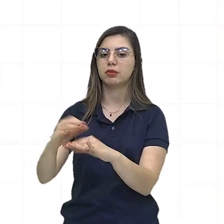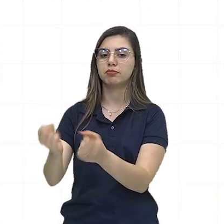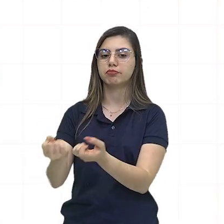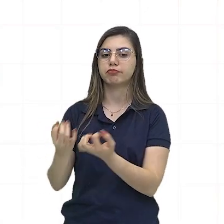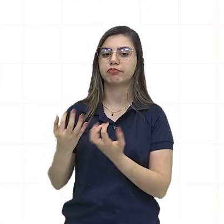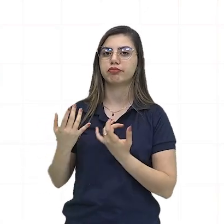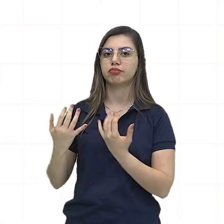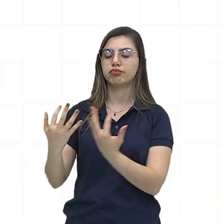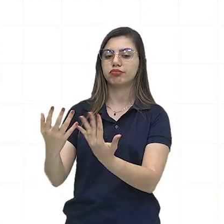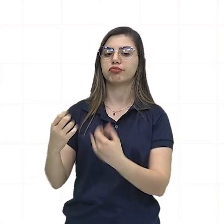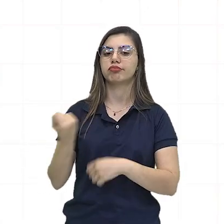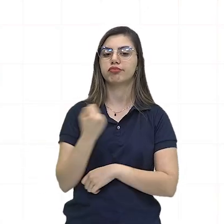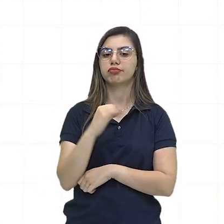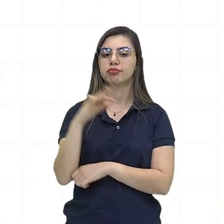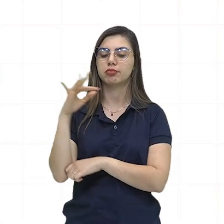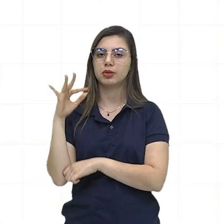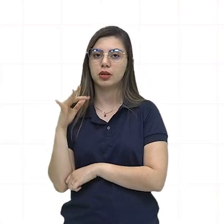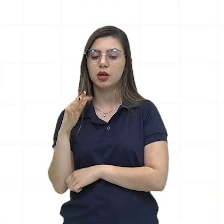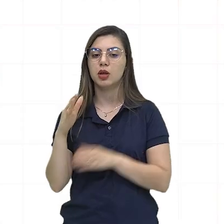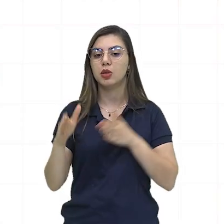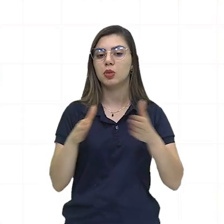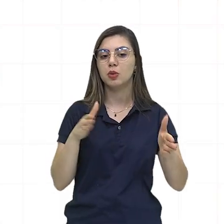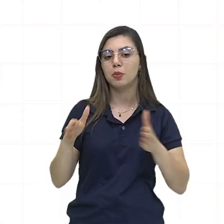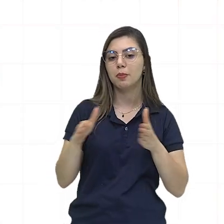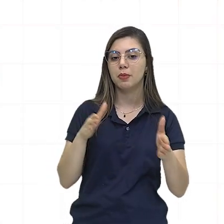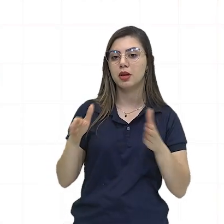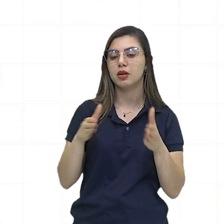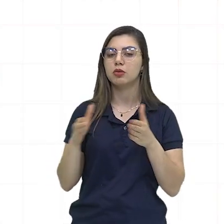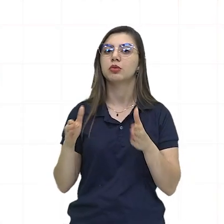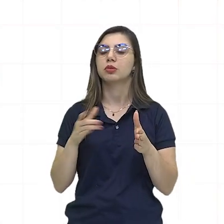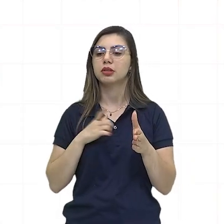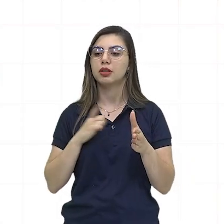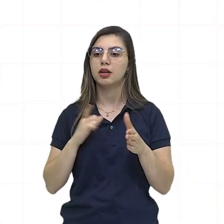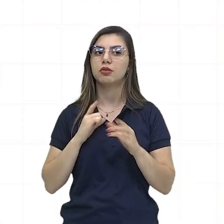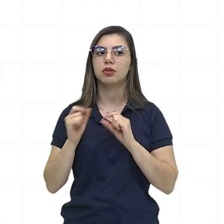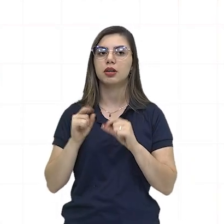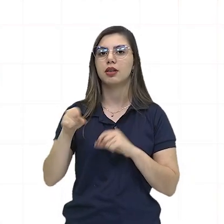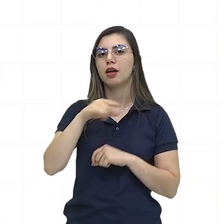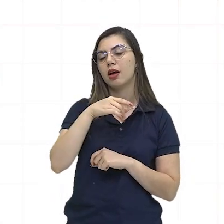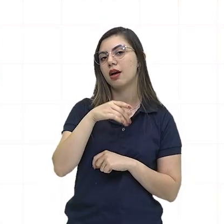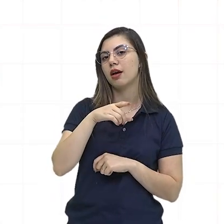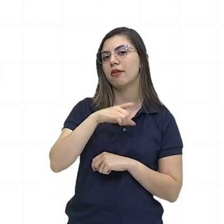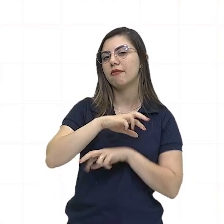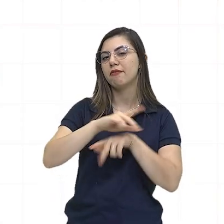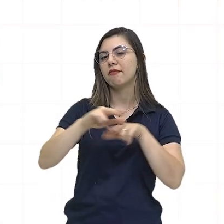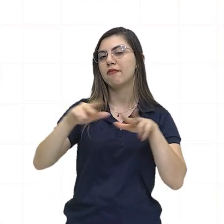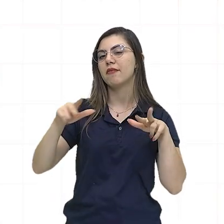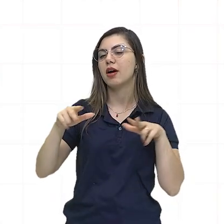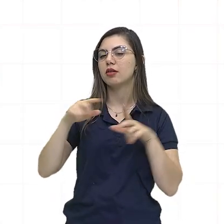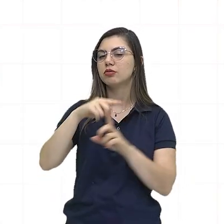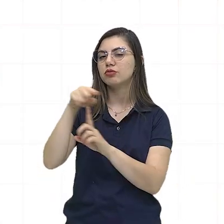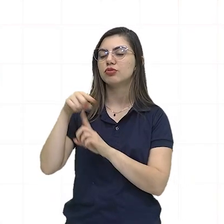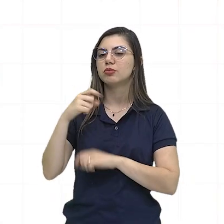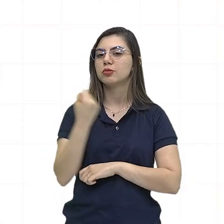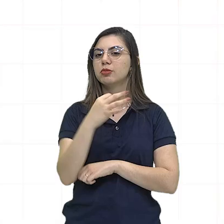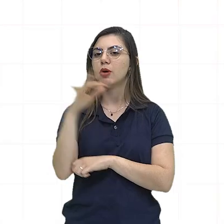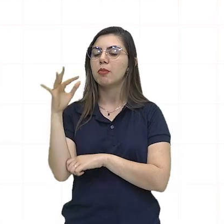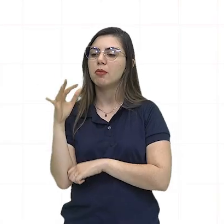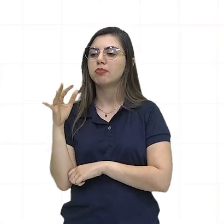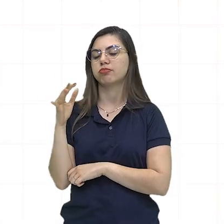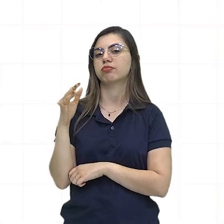pastagem durante ou após o cultivo agrícola. Então, nós podemos observar aí